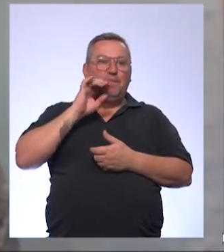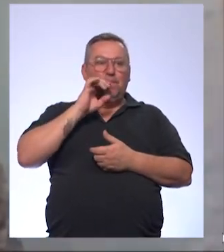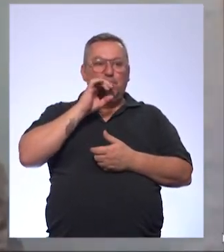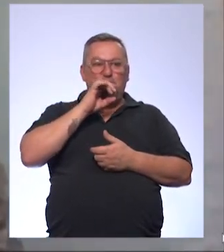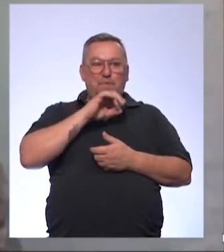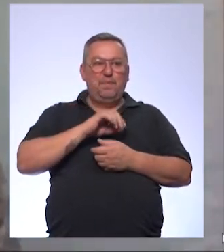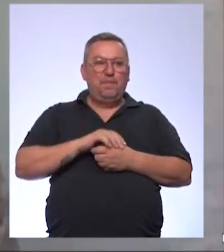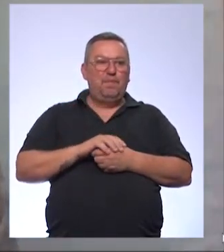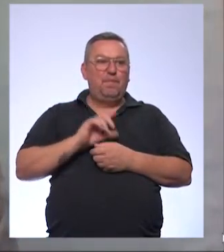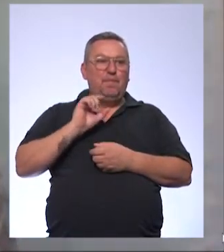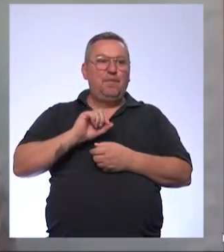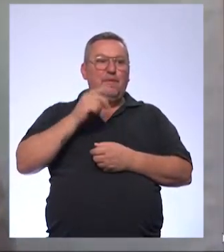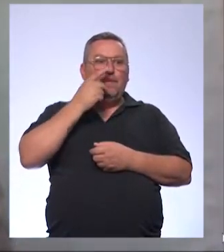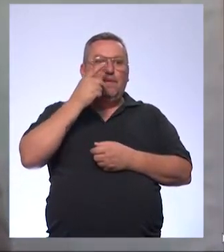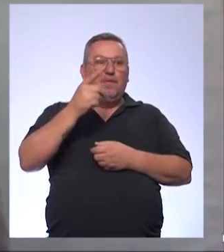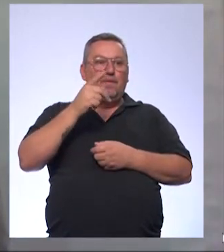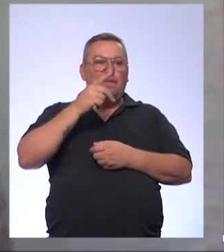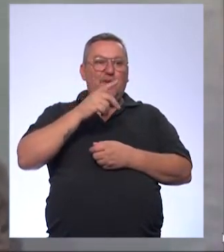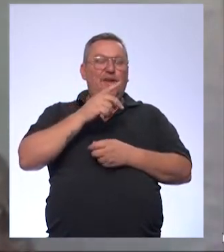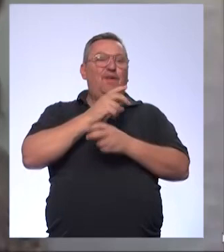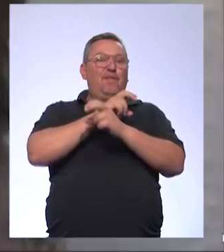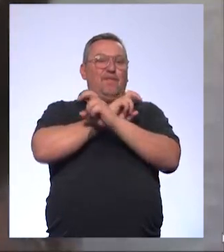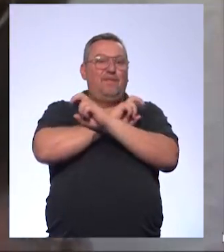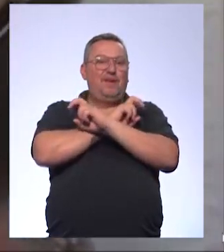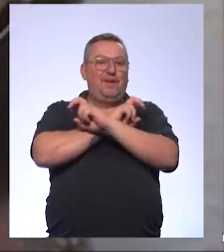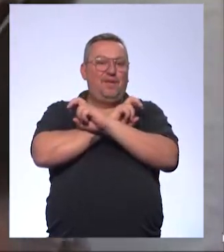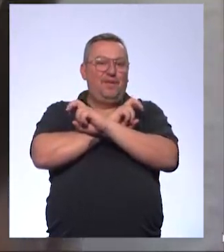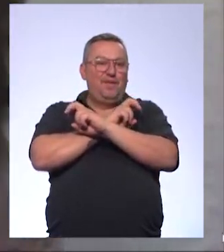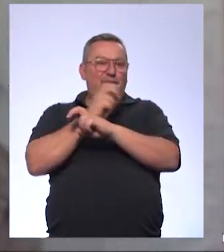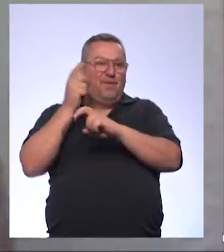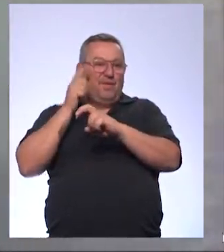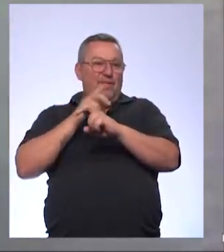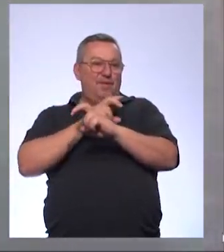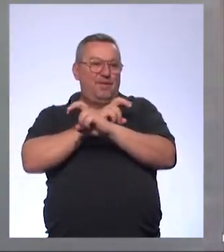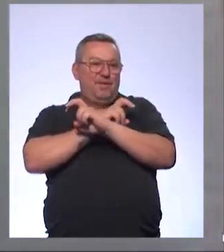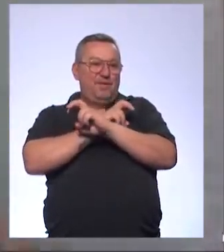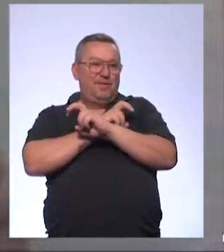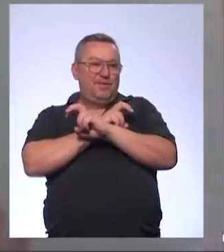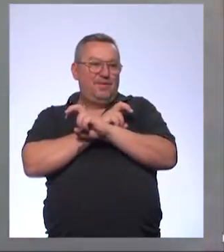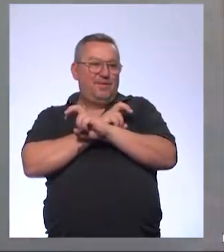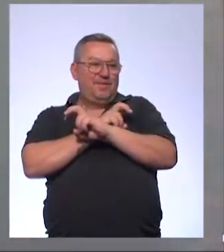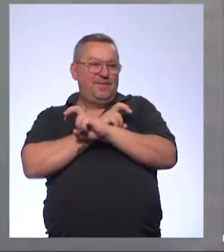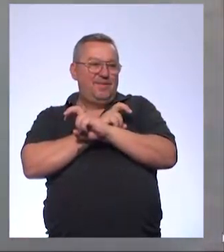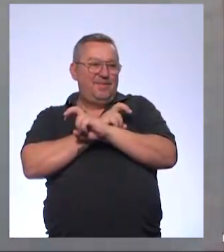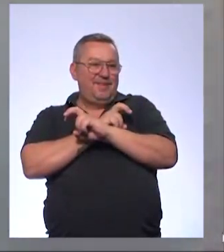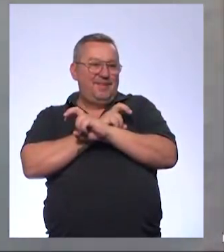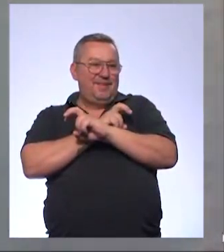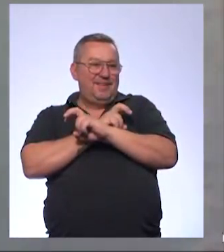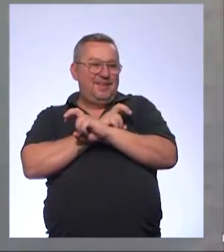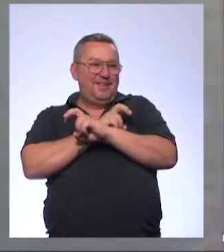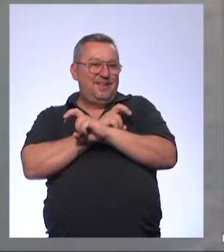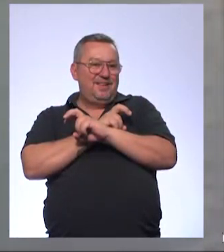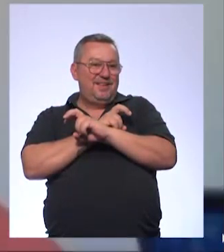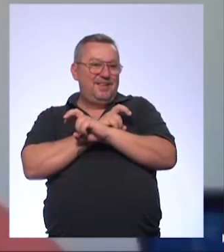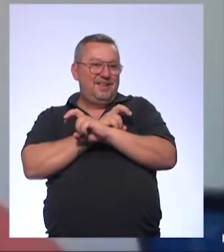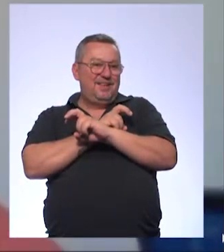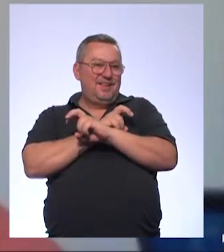Olha só, falando em faraó, gente, olha aqui que eu ganhei. Deixa eu ver, olha aqui, Pro. Eu ganhei